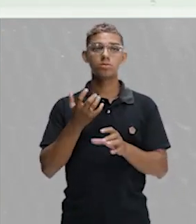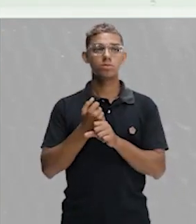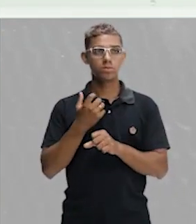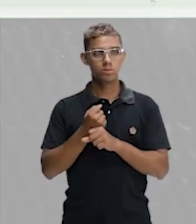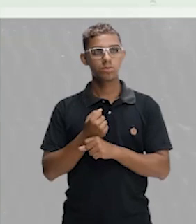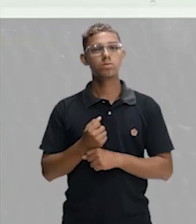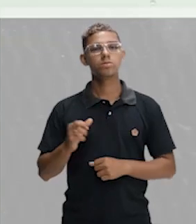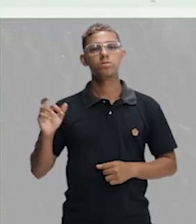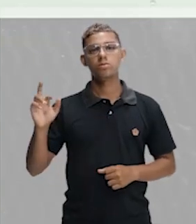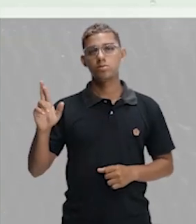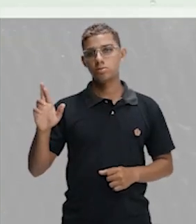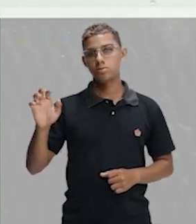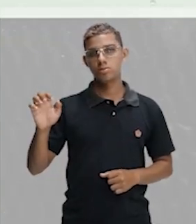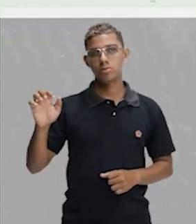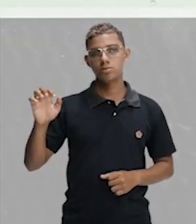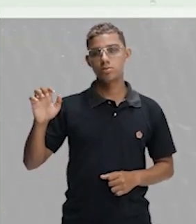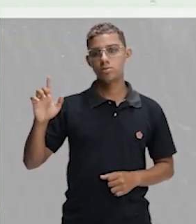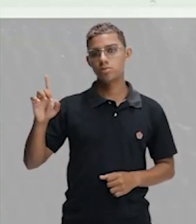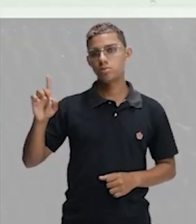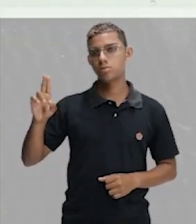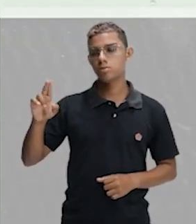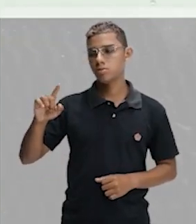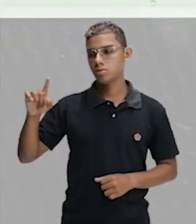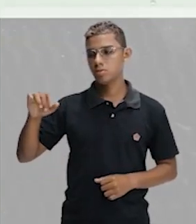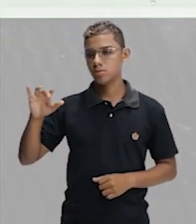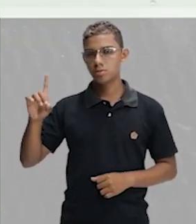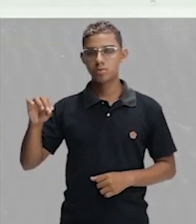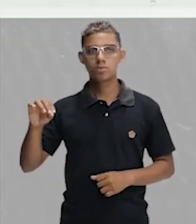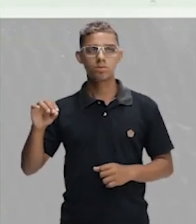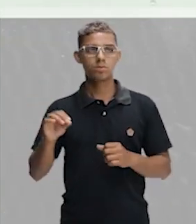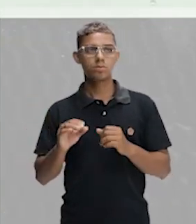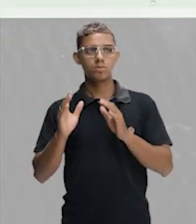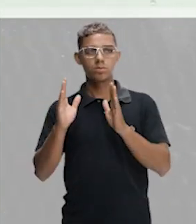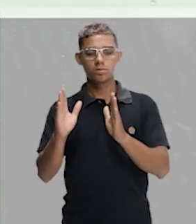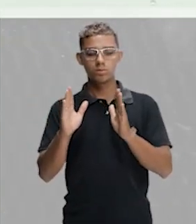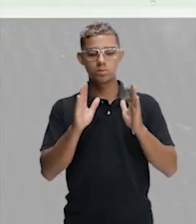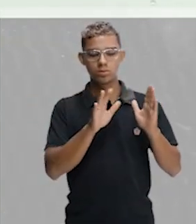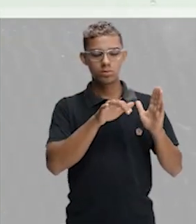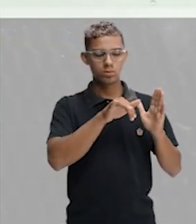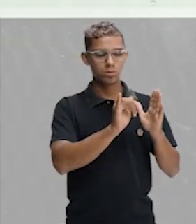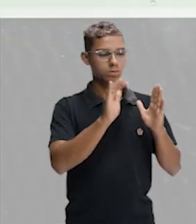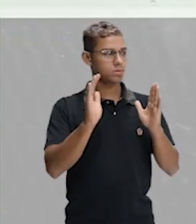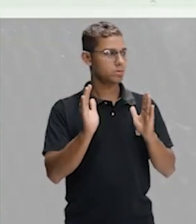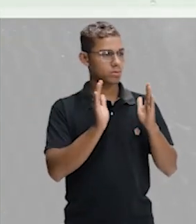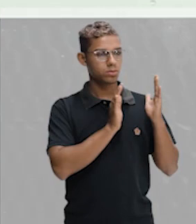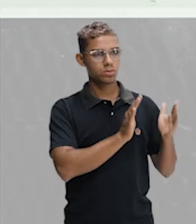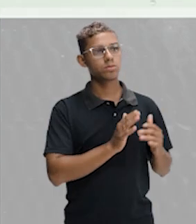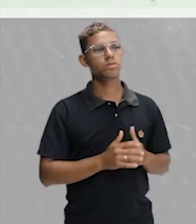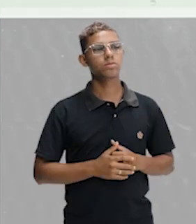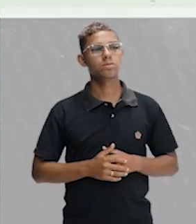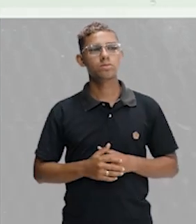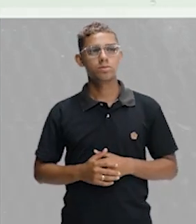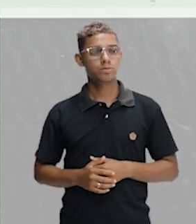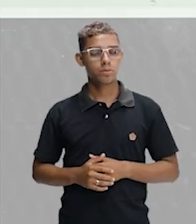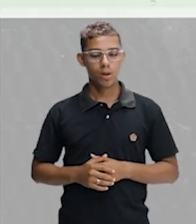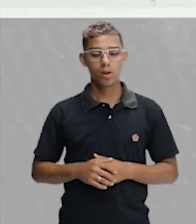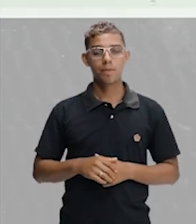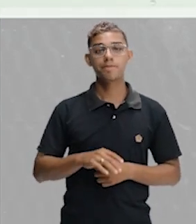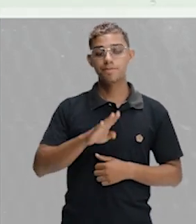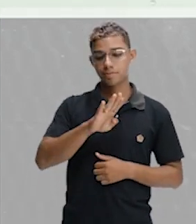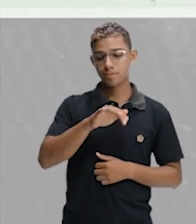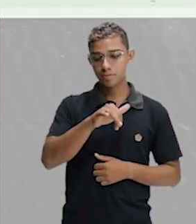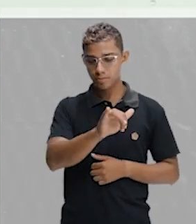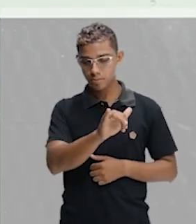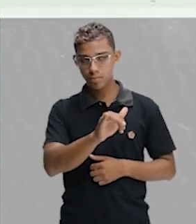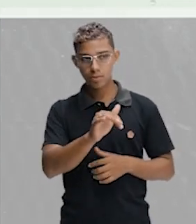reduzida basta você isolar o y tá vou isolar o y sozinho se eu fizer isso eu vou encontrar b y